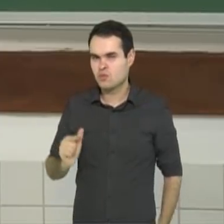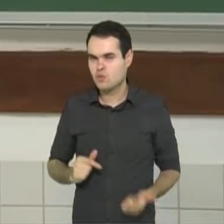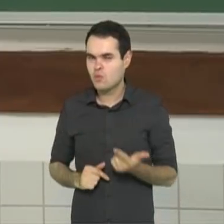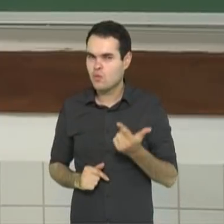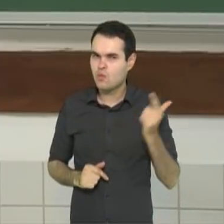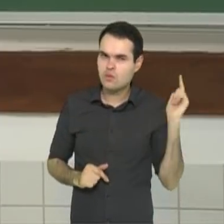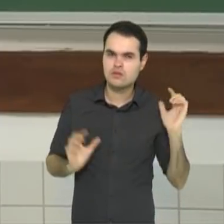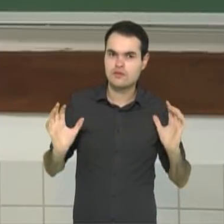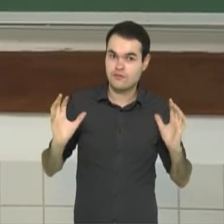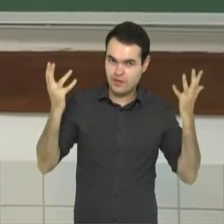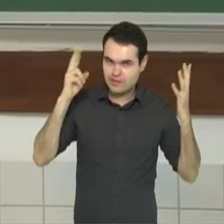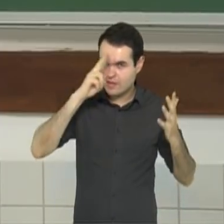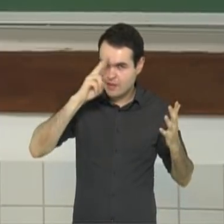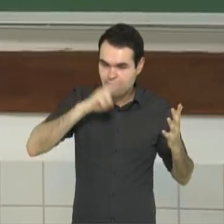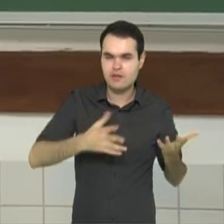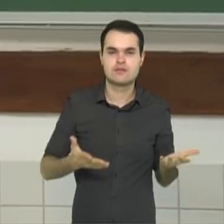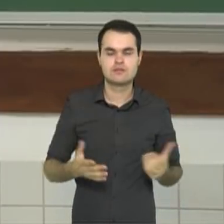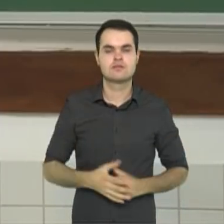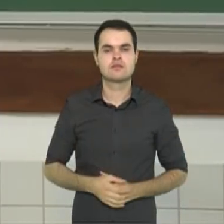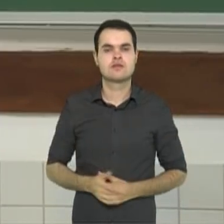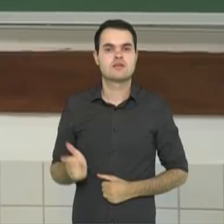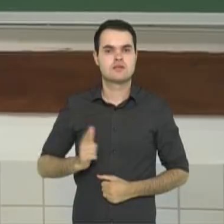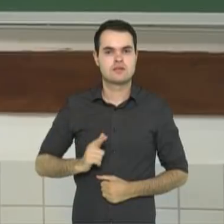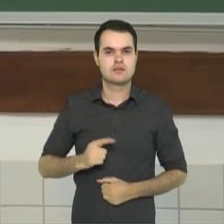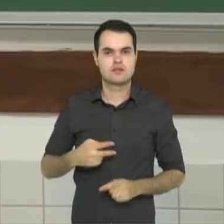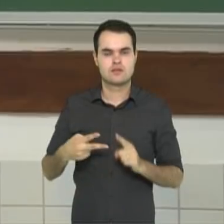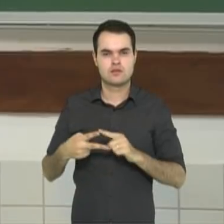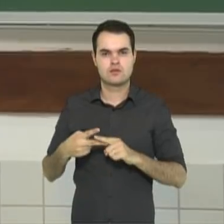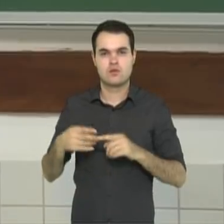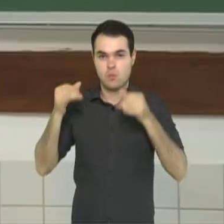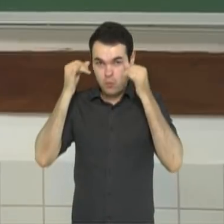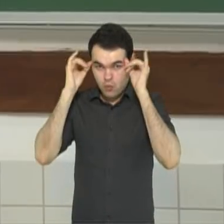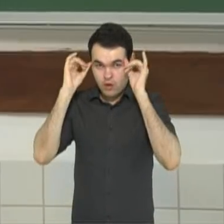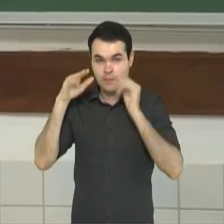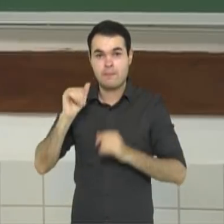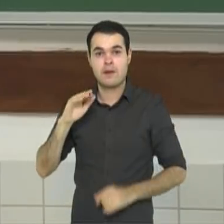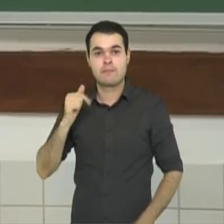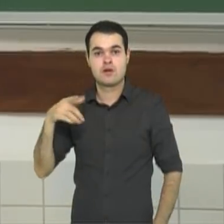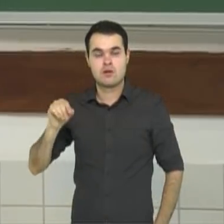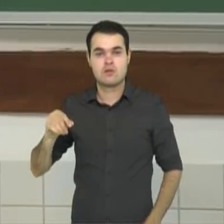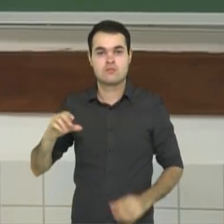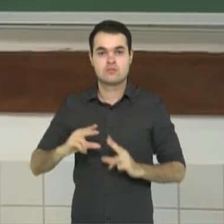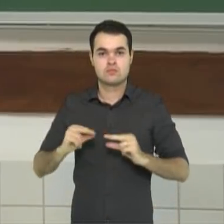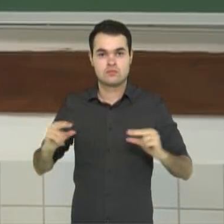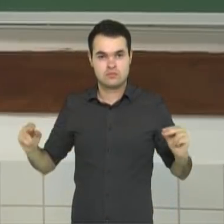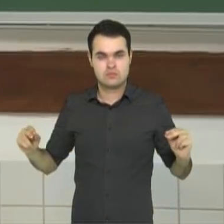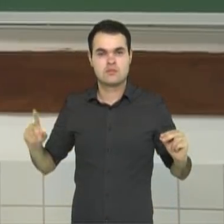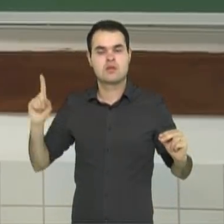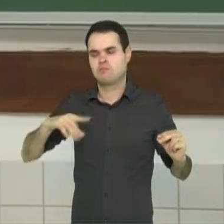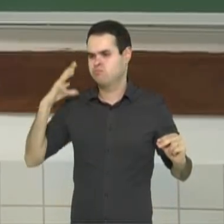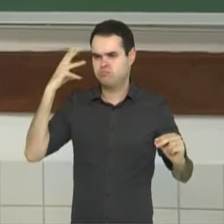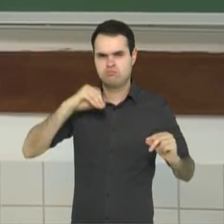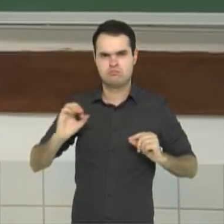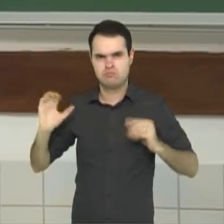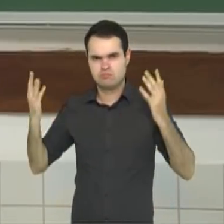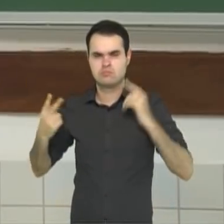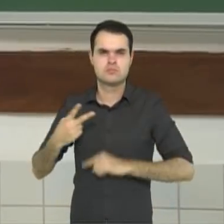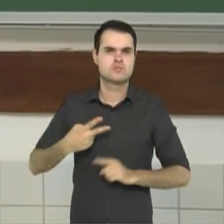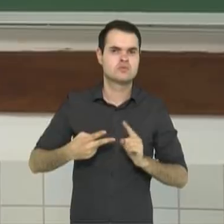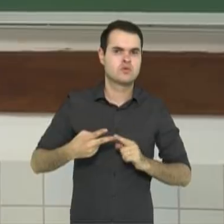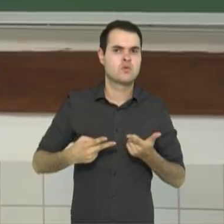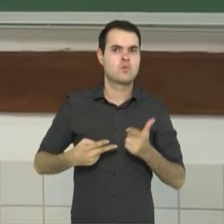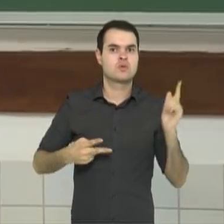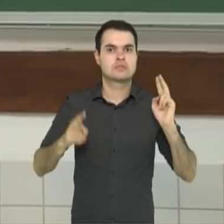outras festividades? Então, nós temos também o Boi Mamão, que acontece em Santa Catarina, é uma festa lindíssima, e uma festa que eu